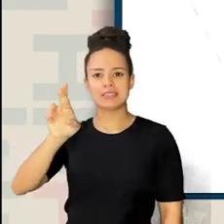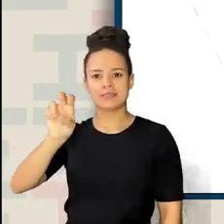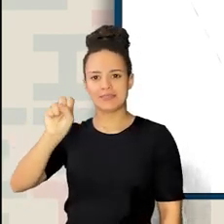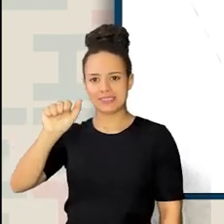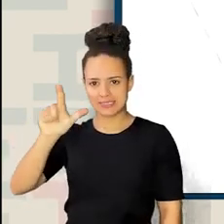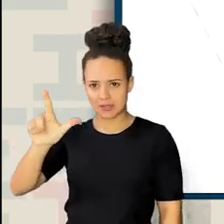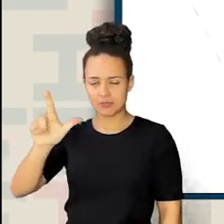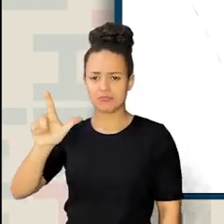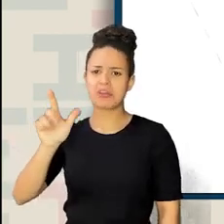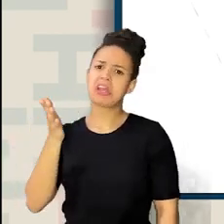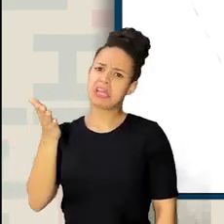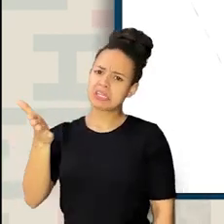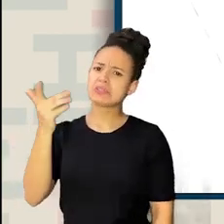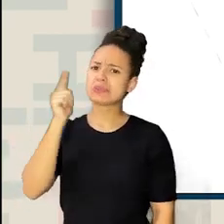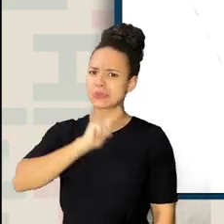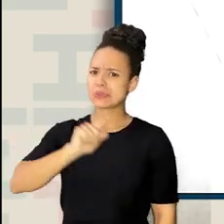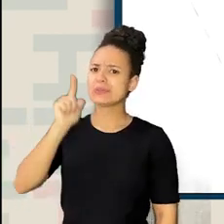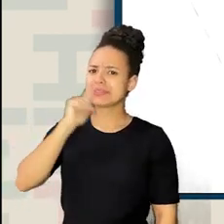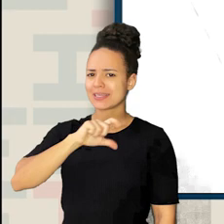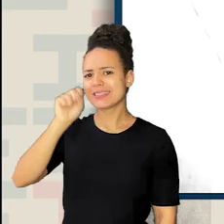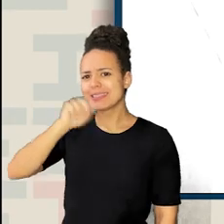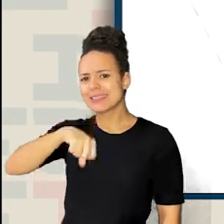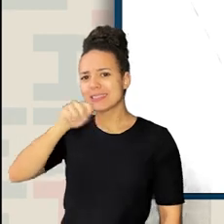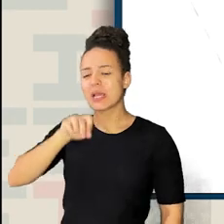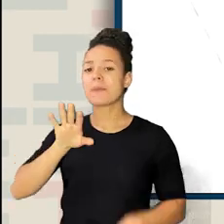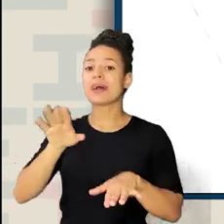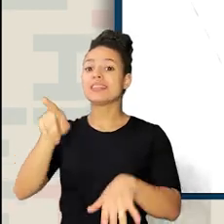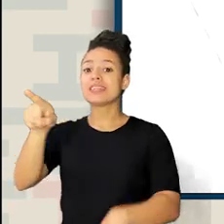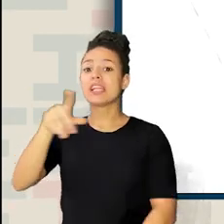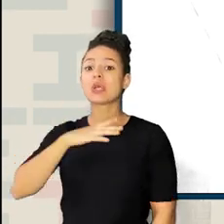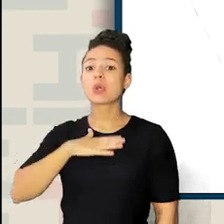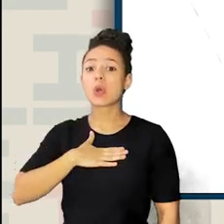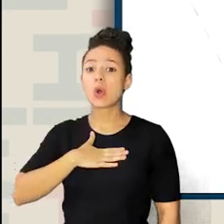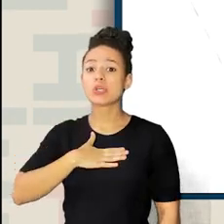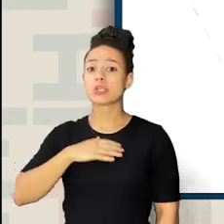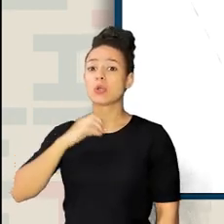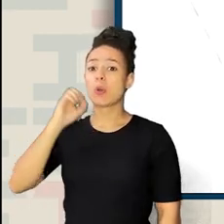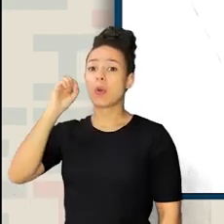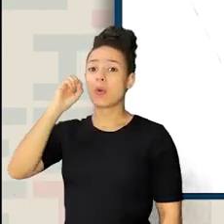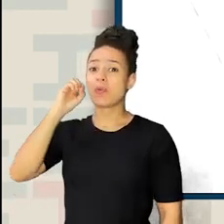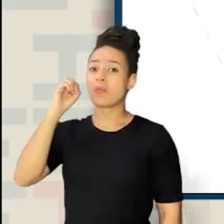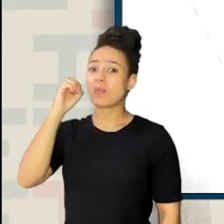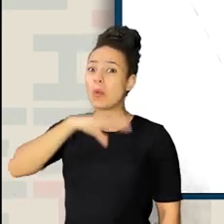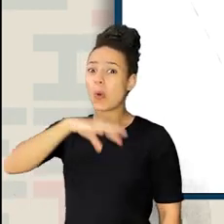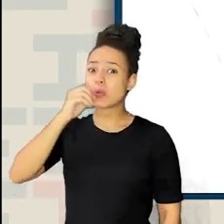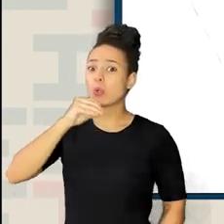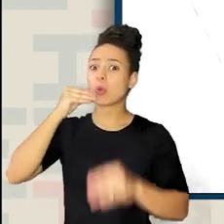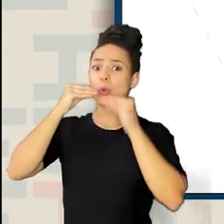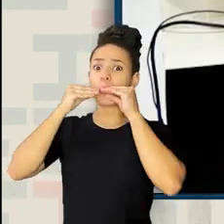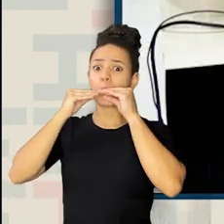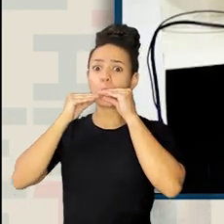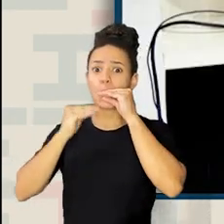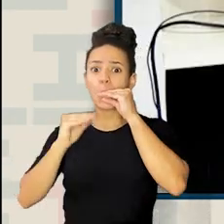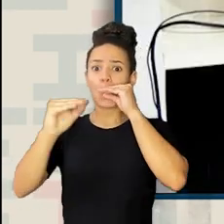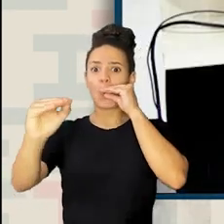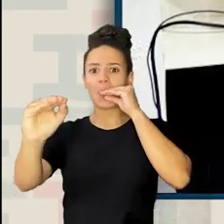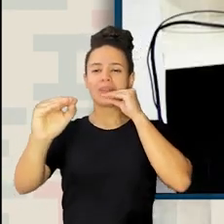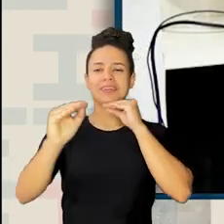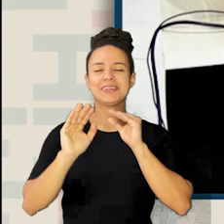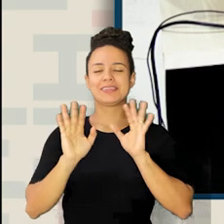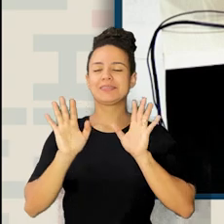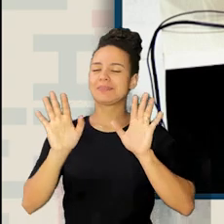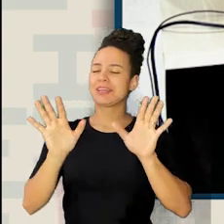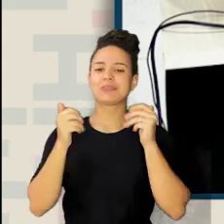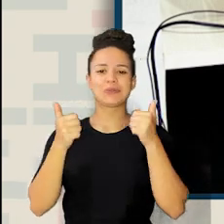até que eles conseguem, legal, né? Mas eles gostam muito de tocar vibrato, viu, gente? Mas tudo bem,